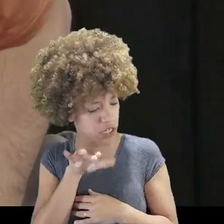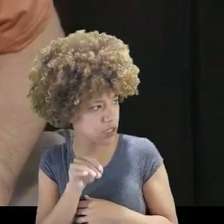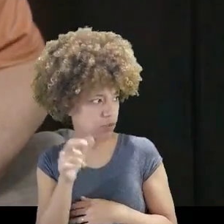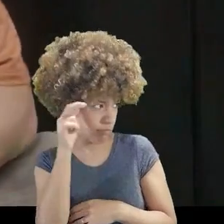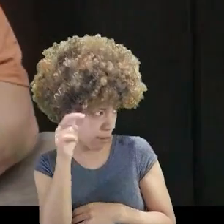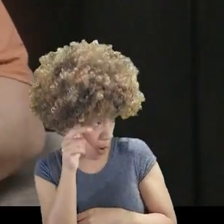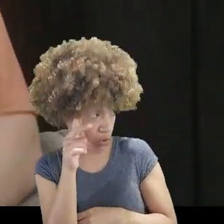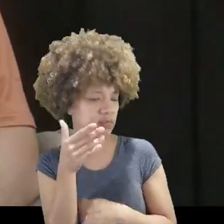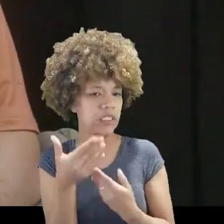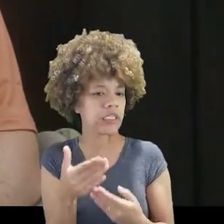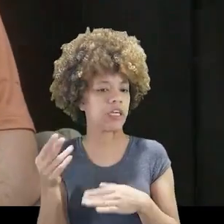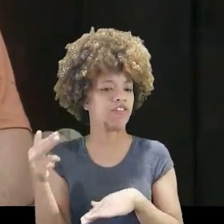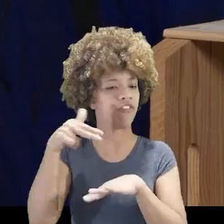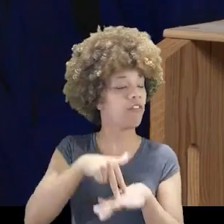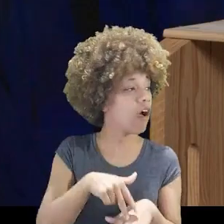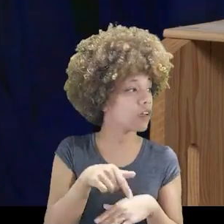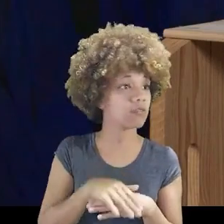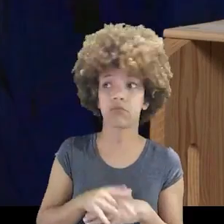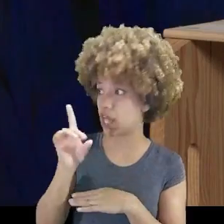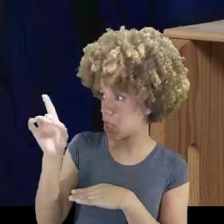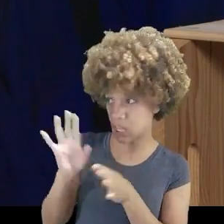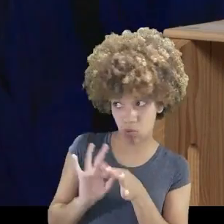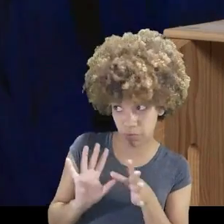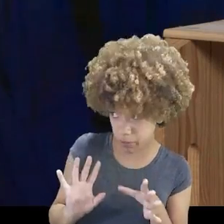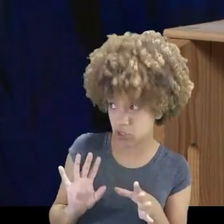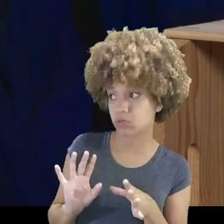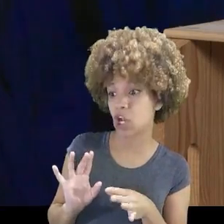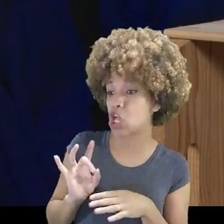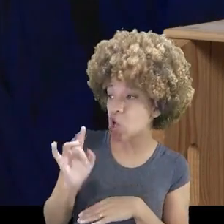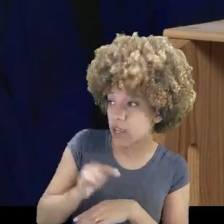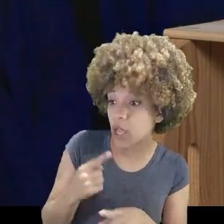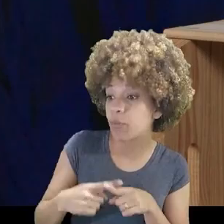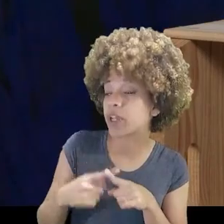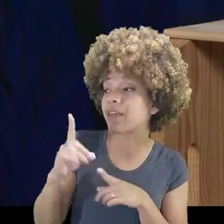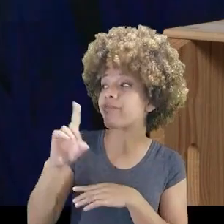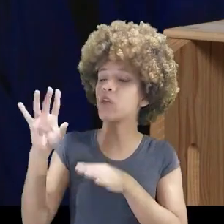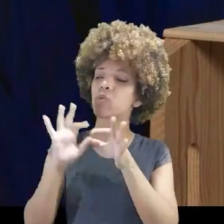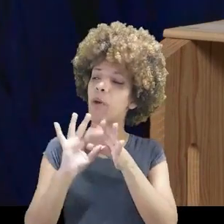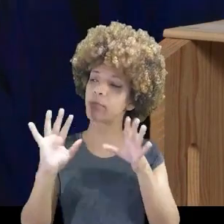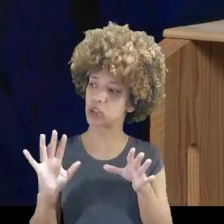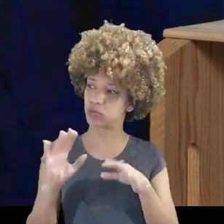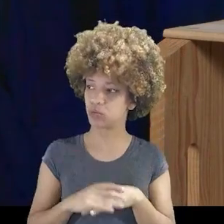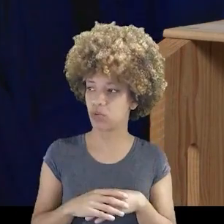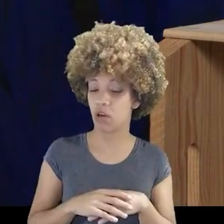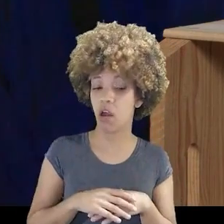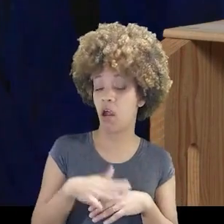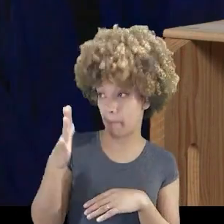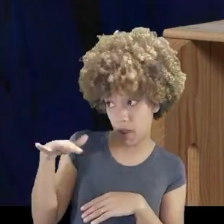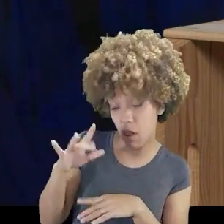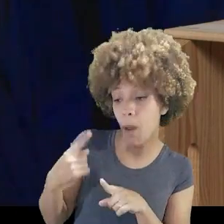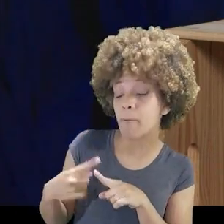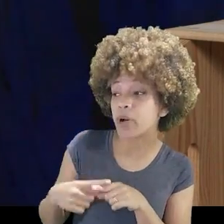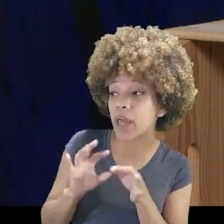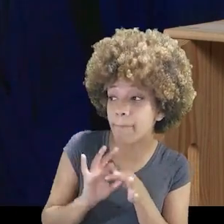demônio demônios que vieram aqui para meio que Deus permitir né então ele só tão aqui porque tem um Deus que permitiu a galera lá que